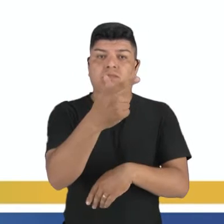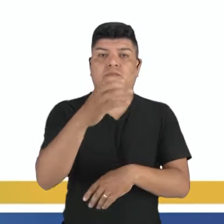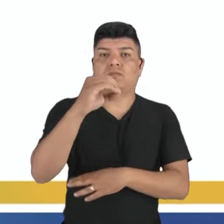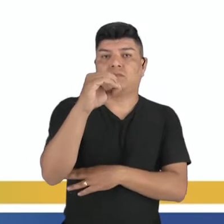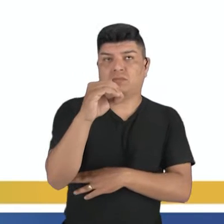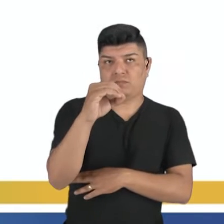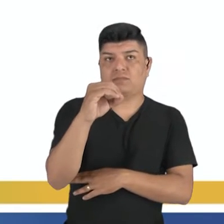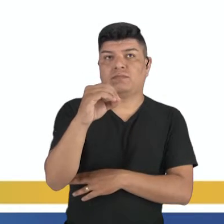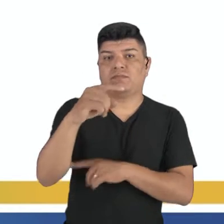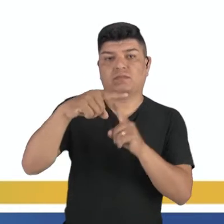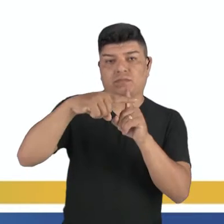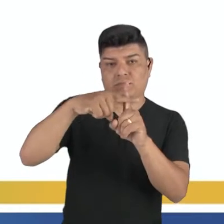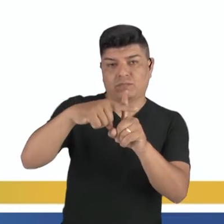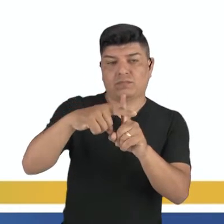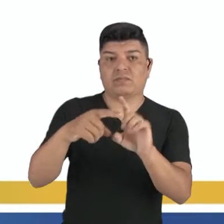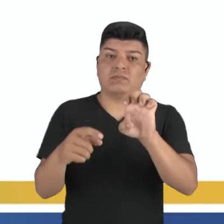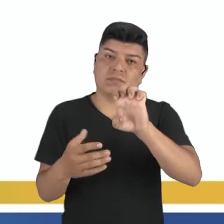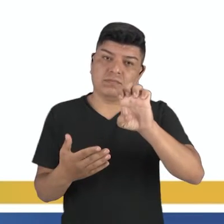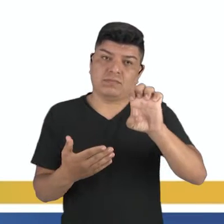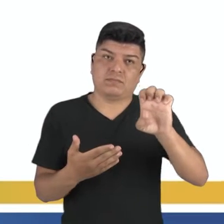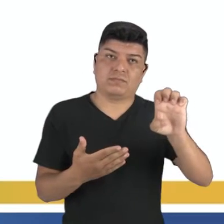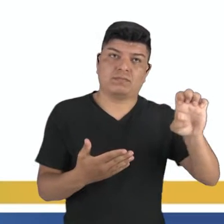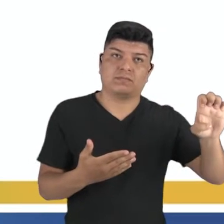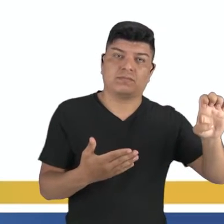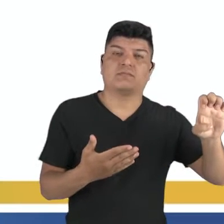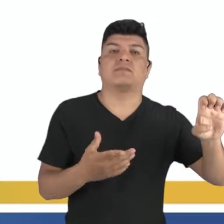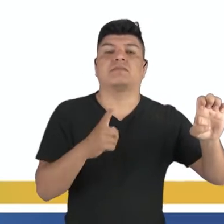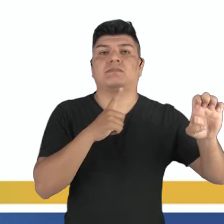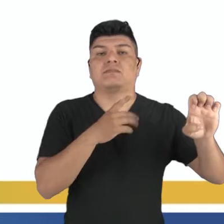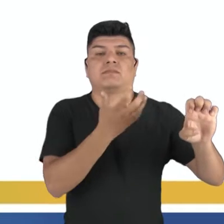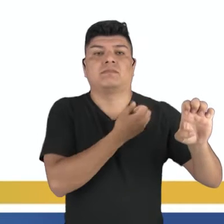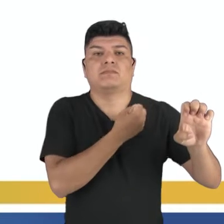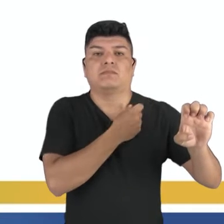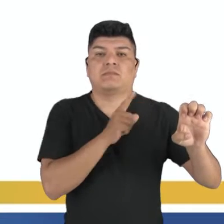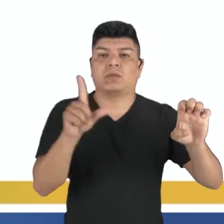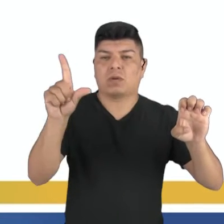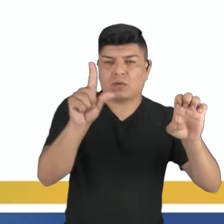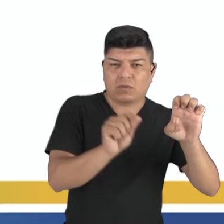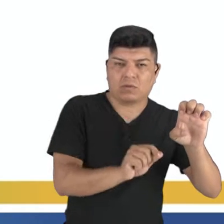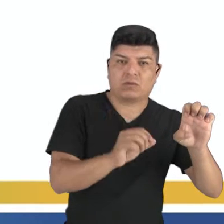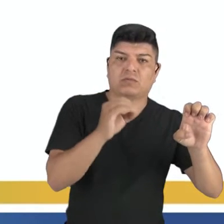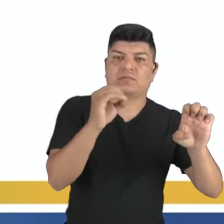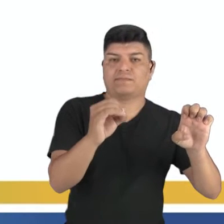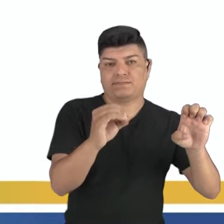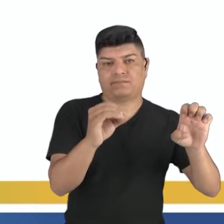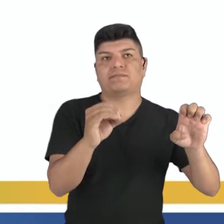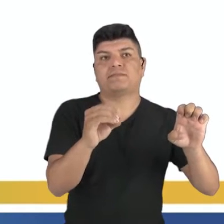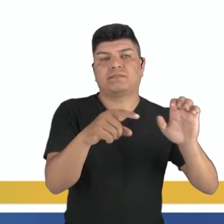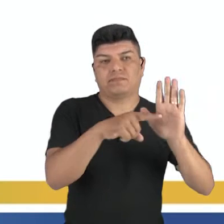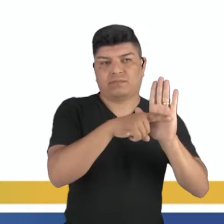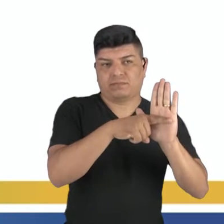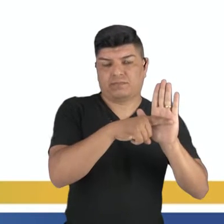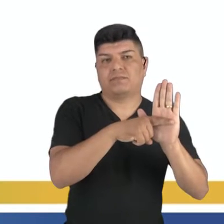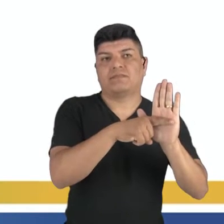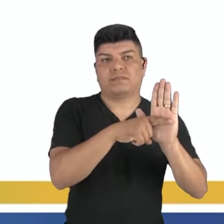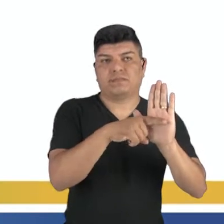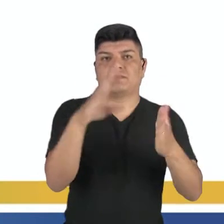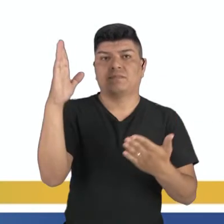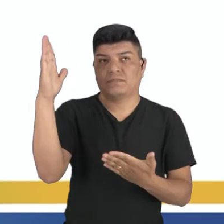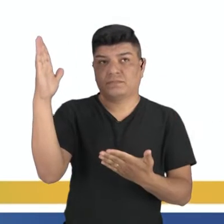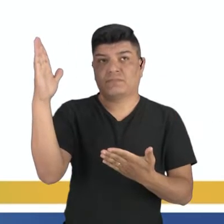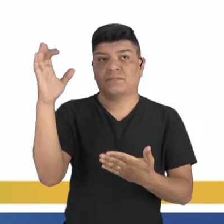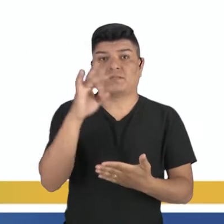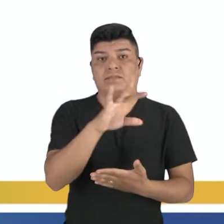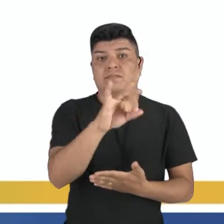positivos, e à esquerda, desta reta estão os números menores que zero, que são os negativos aí.